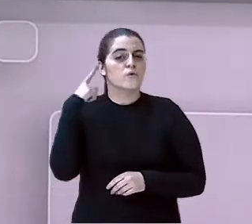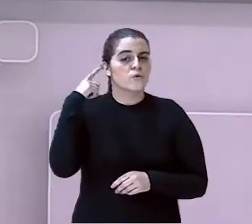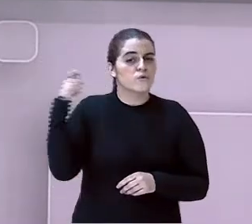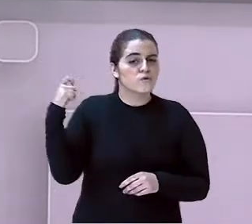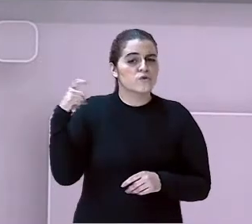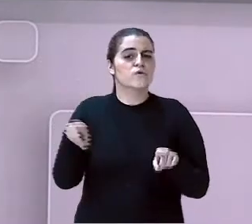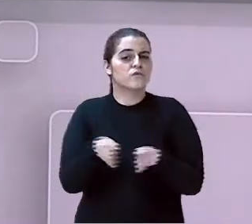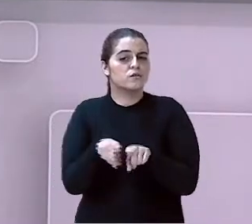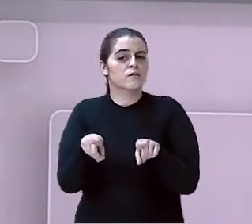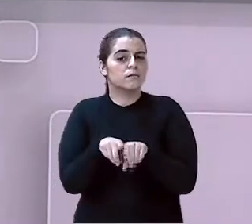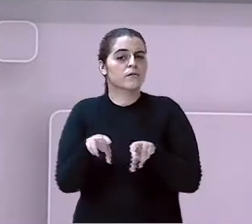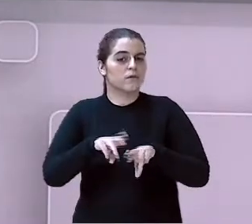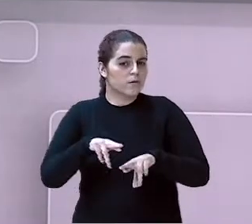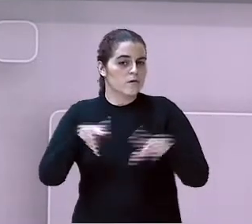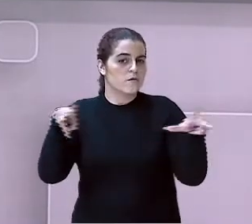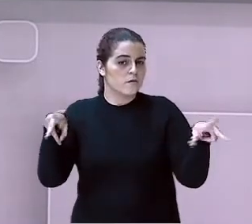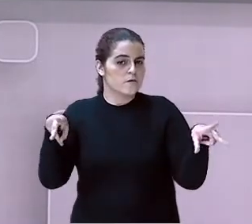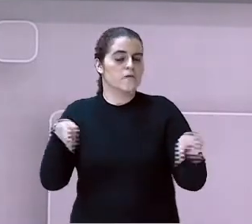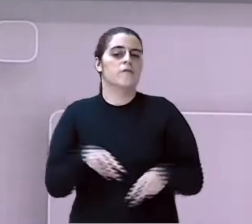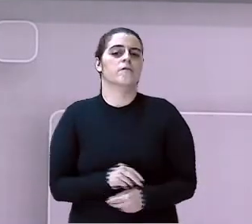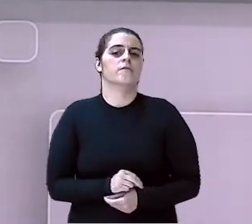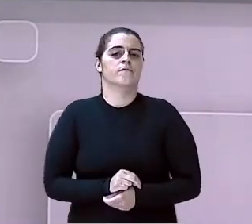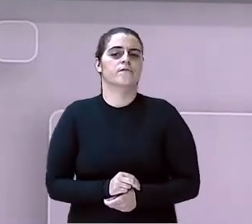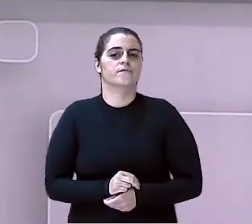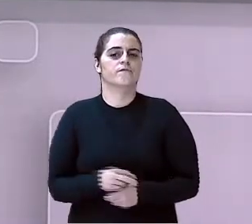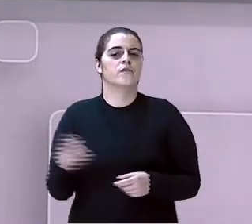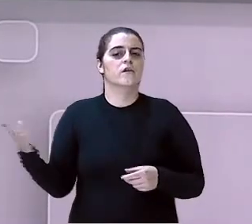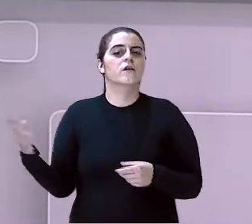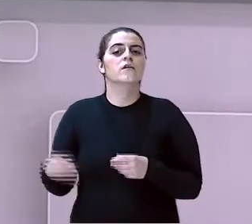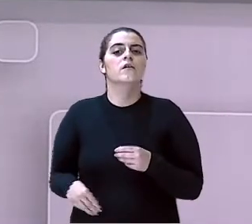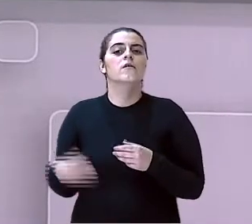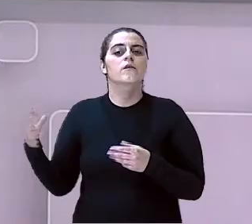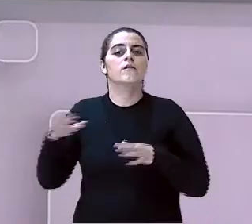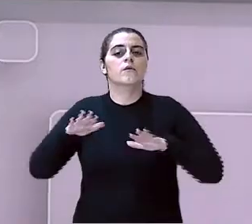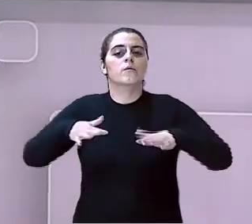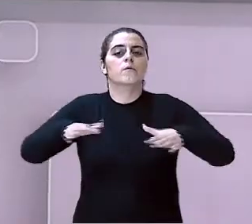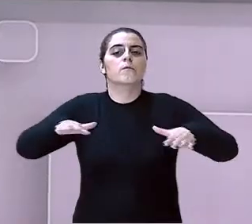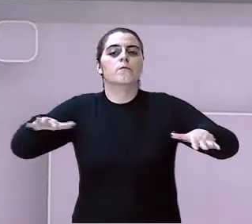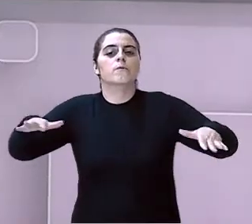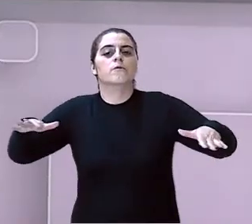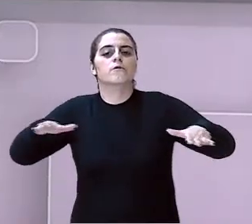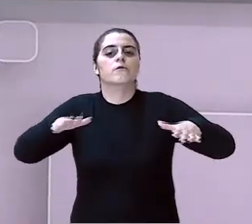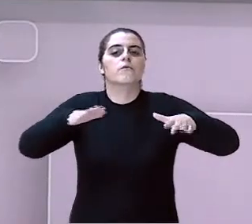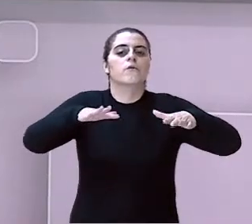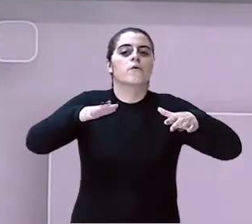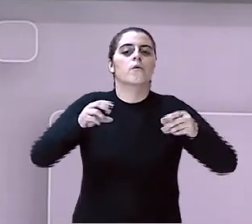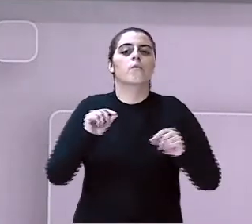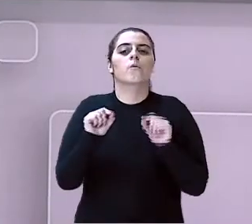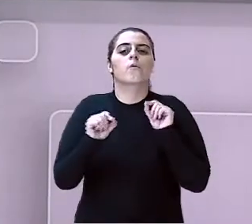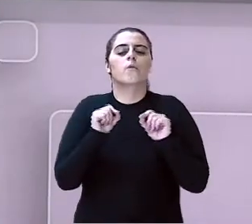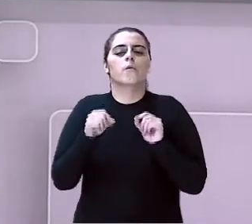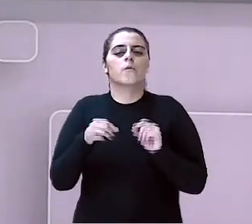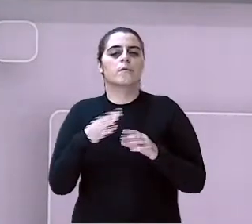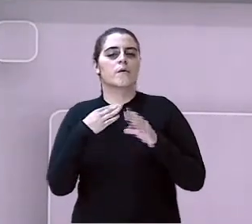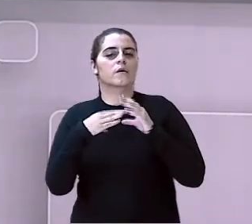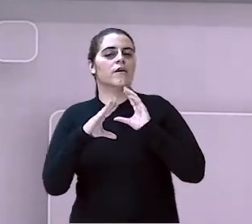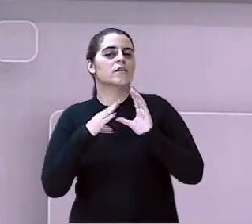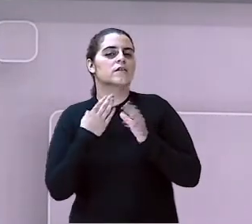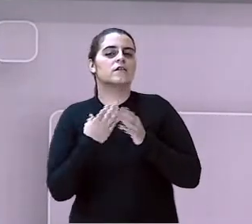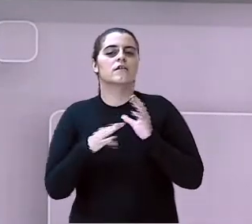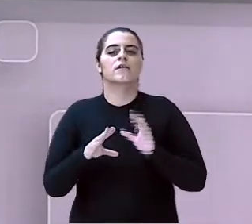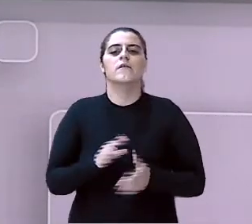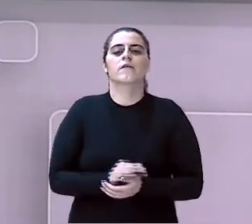redor também são assim. Eles são produzidos através de vibrações, como o cantar do